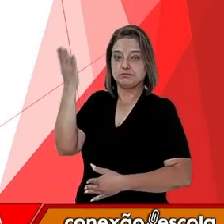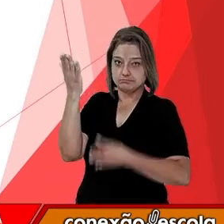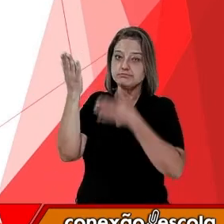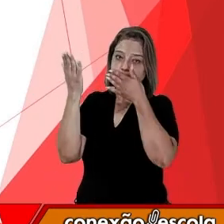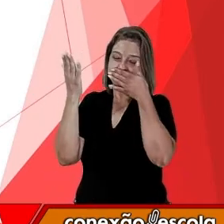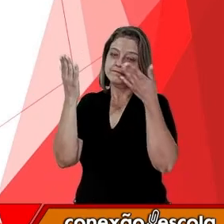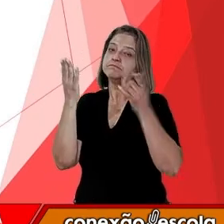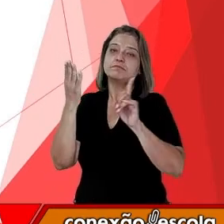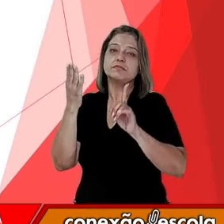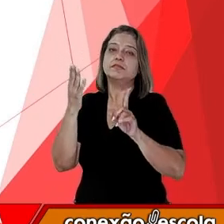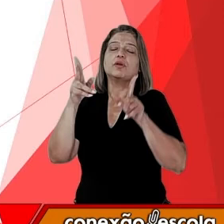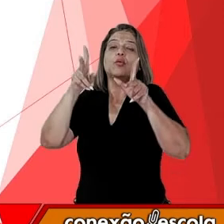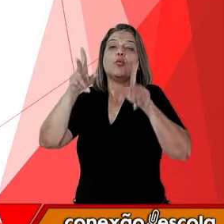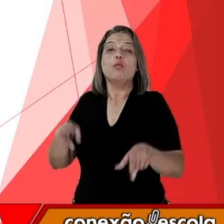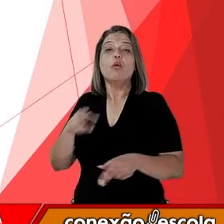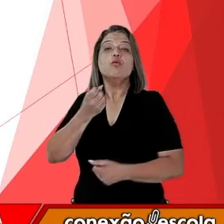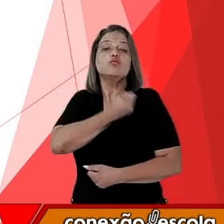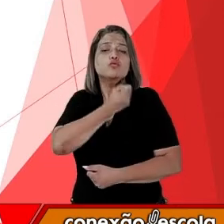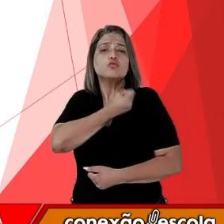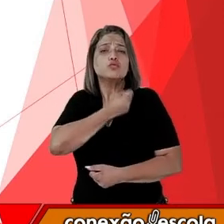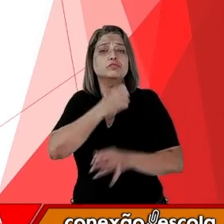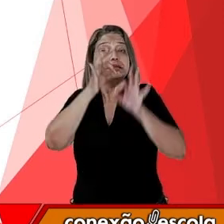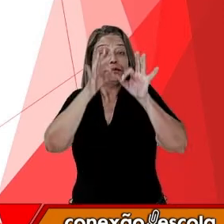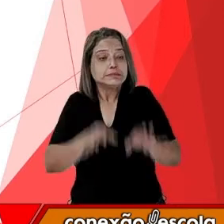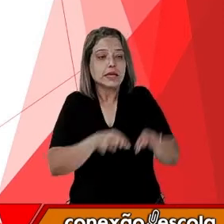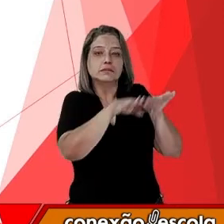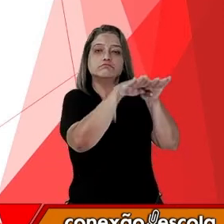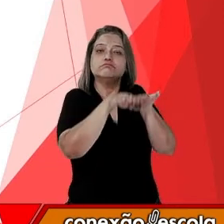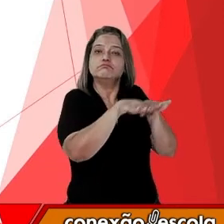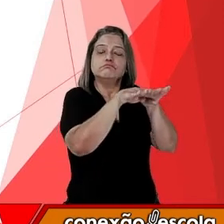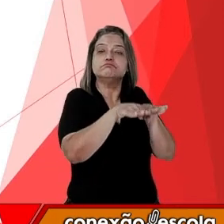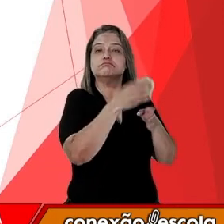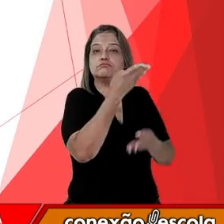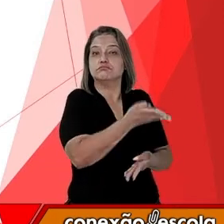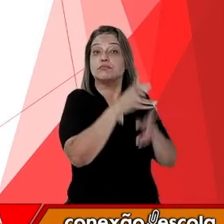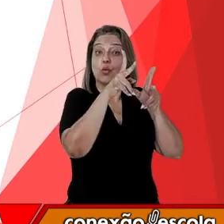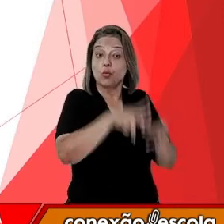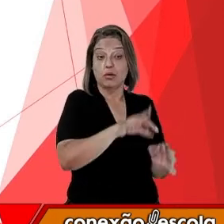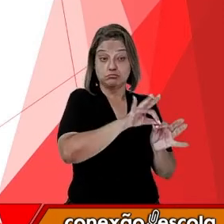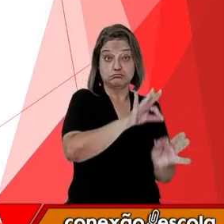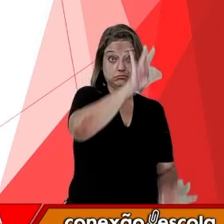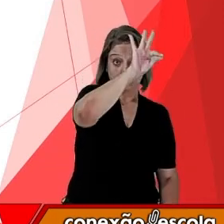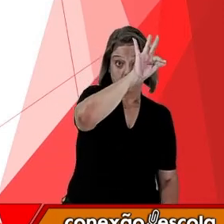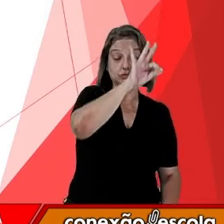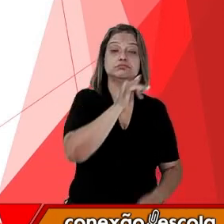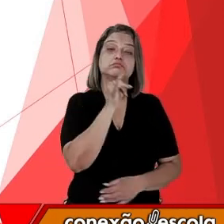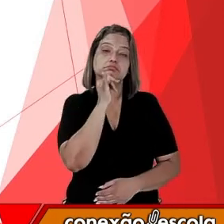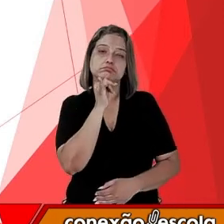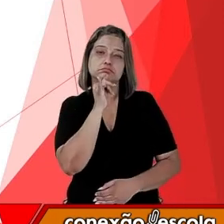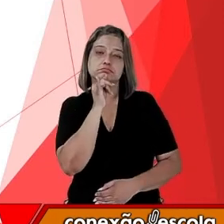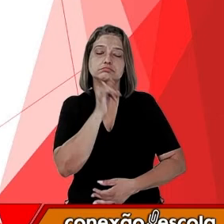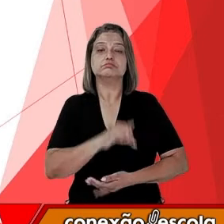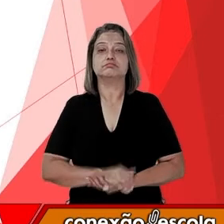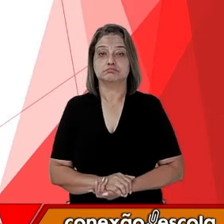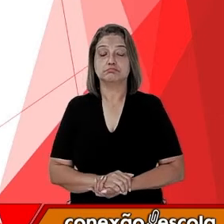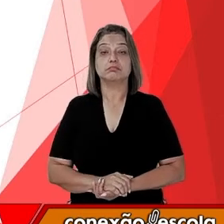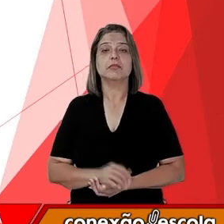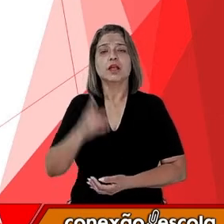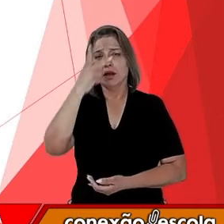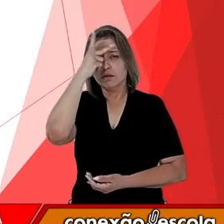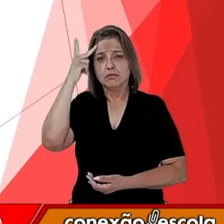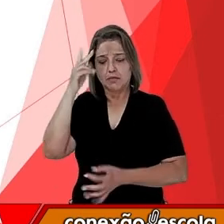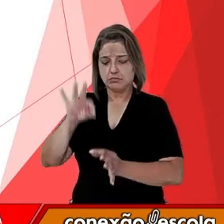medir não seja a quantidade exata de unidades de medida. Por exemplo, é possível que a altura